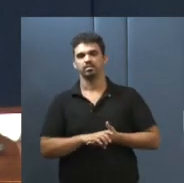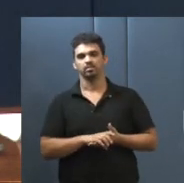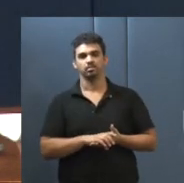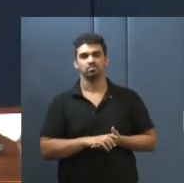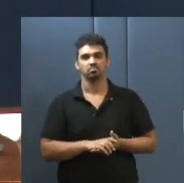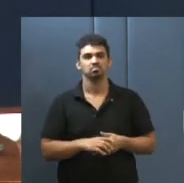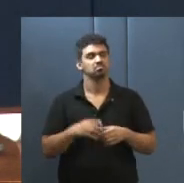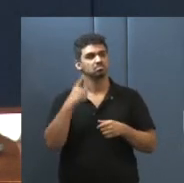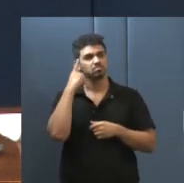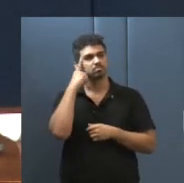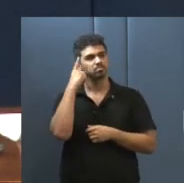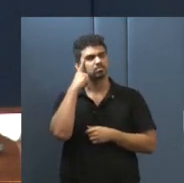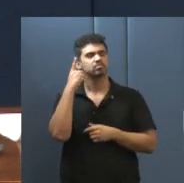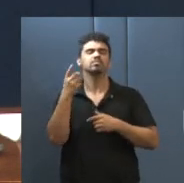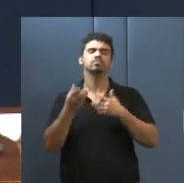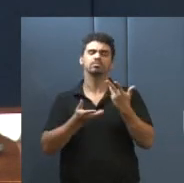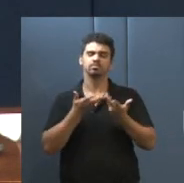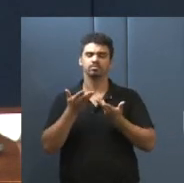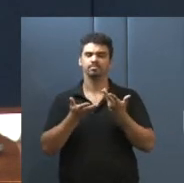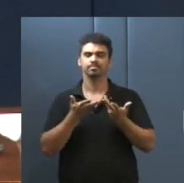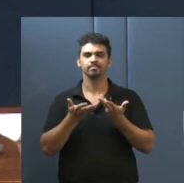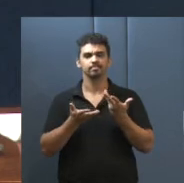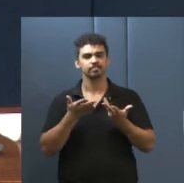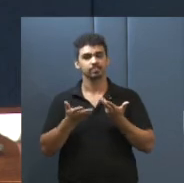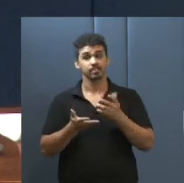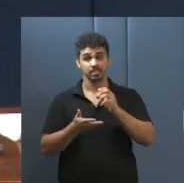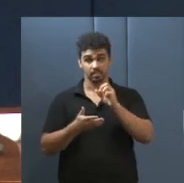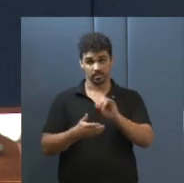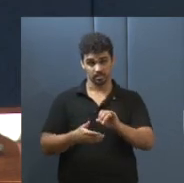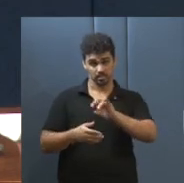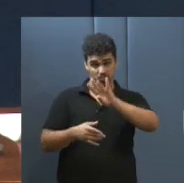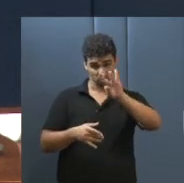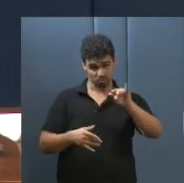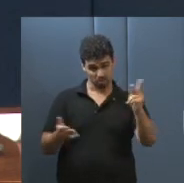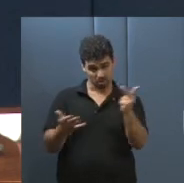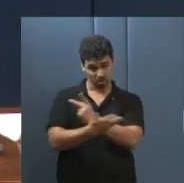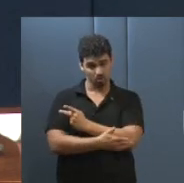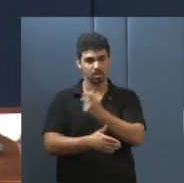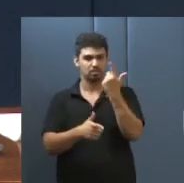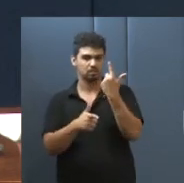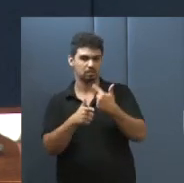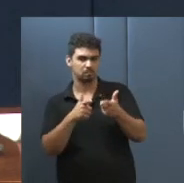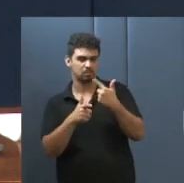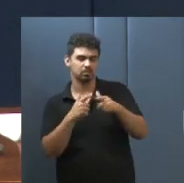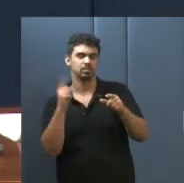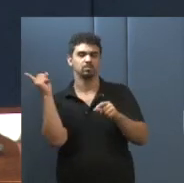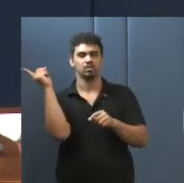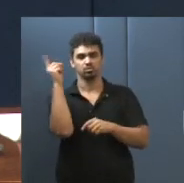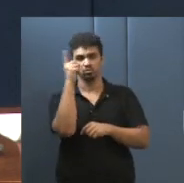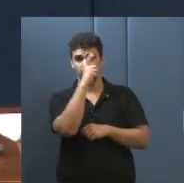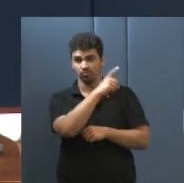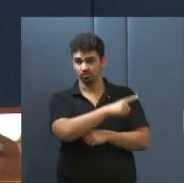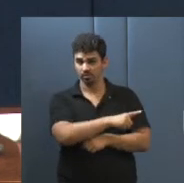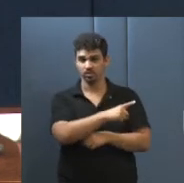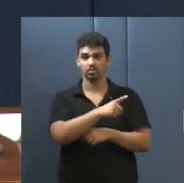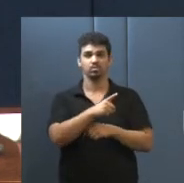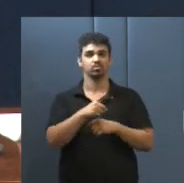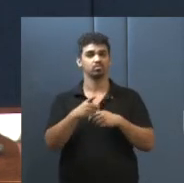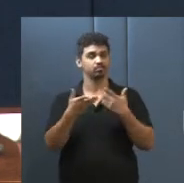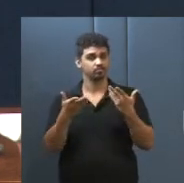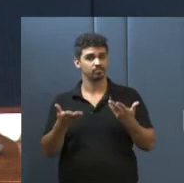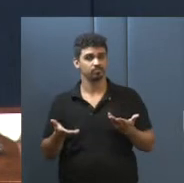Podemos pensar que, se um dia eles enfrentassem uma situação difícil para